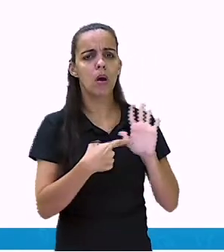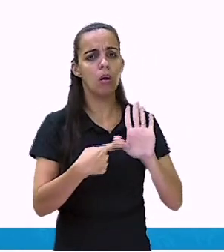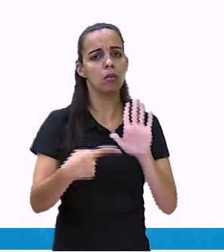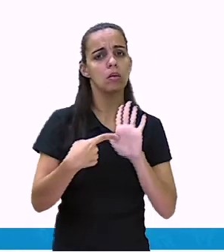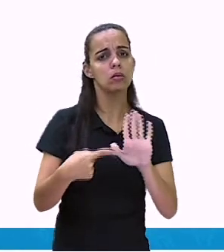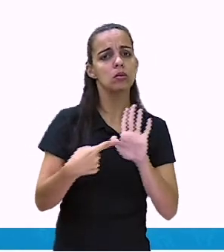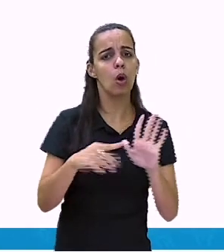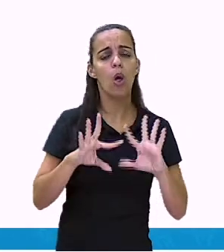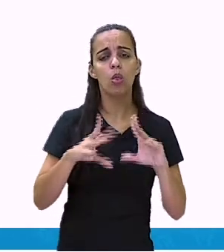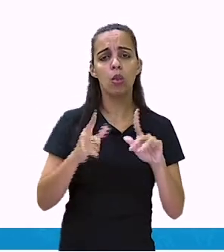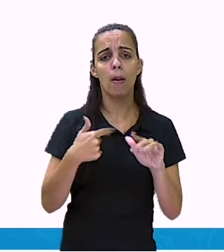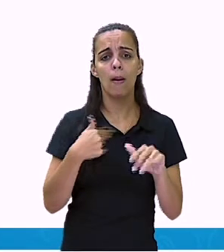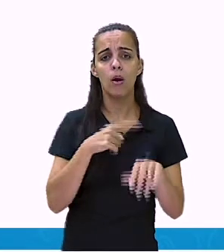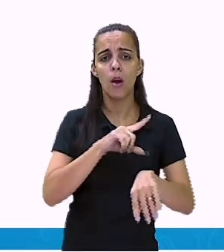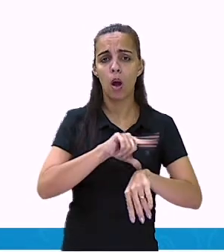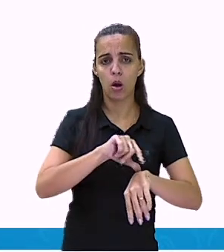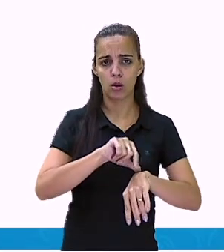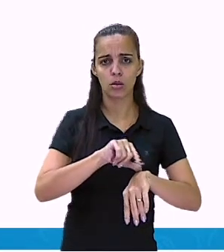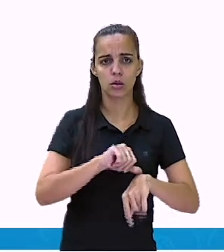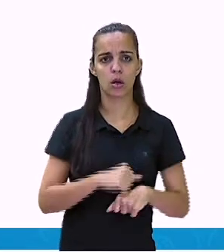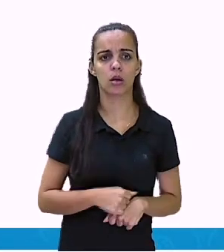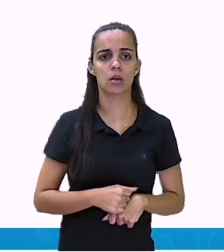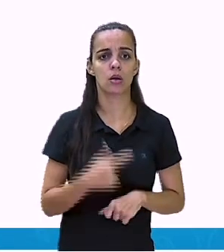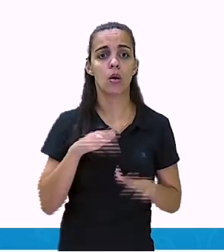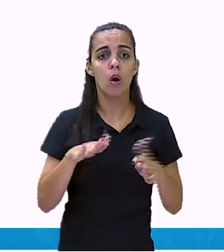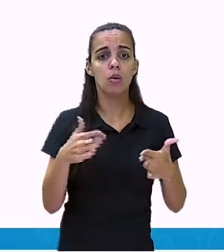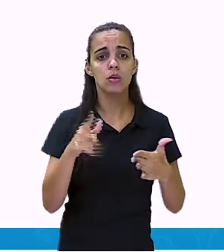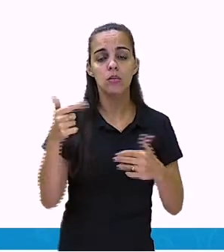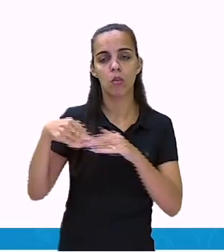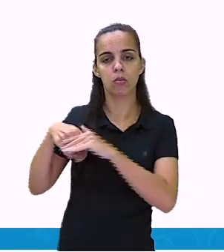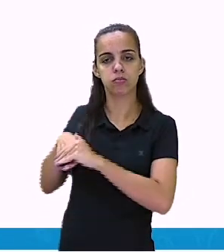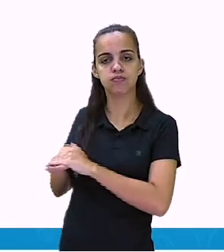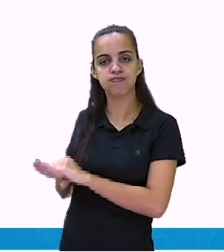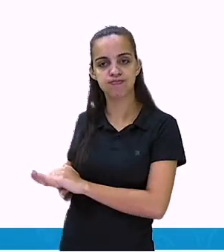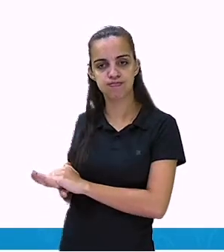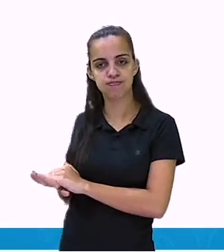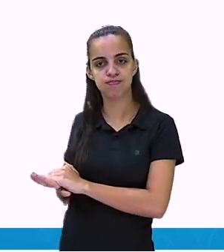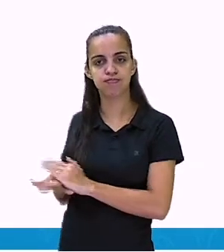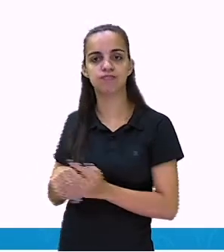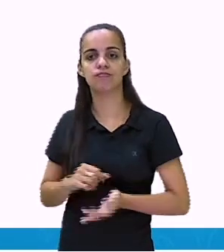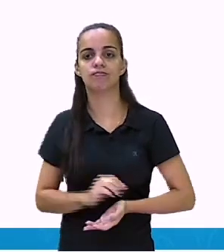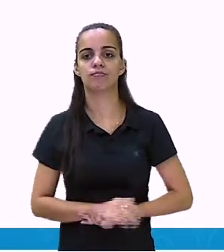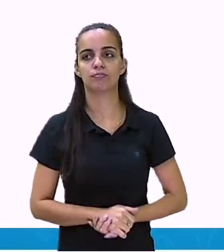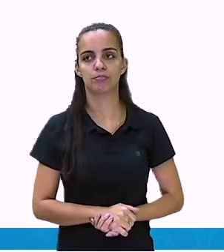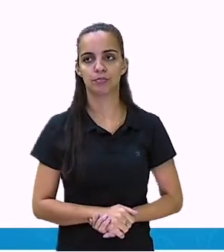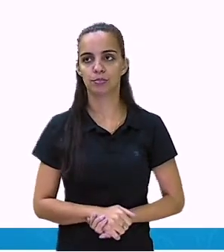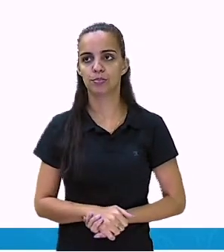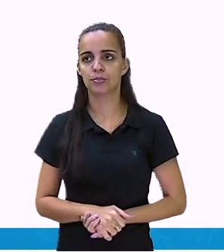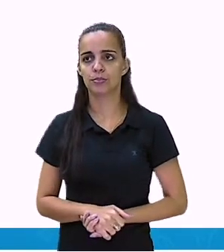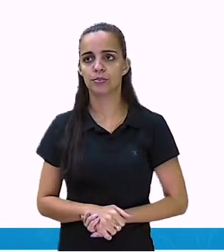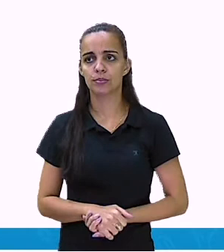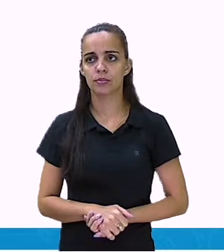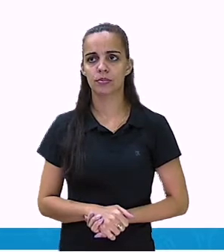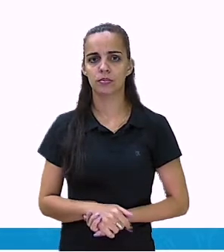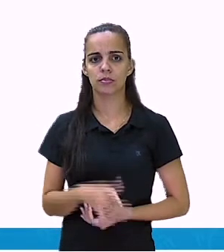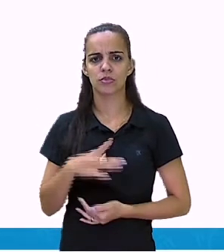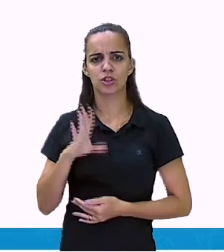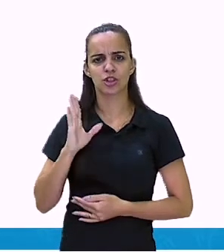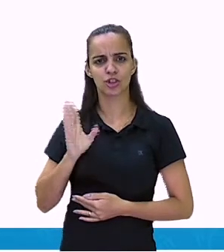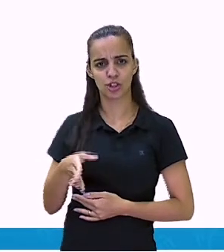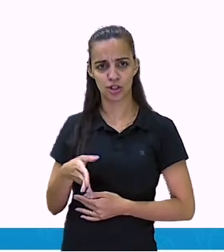em todos os horários, enquanto outros ficam engavetados.